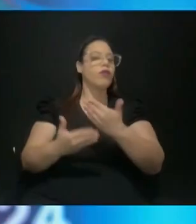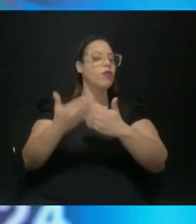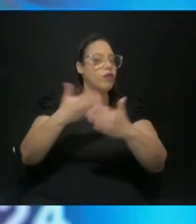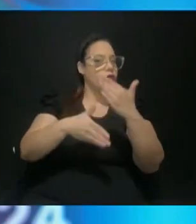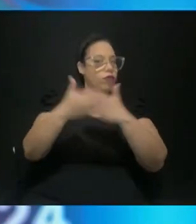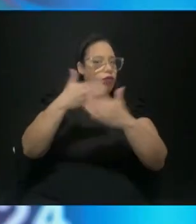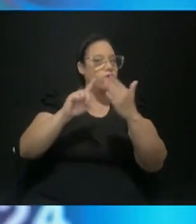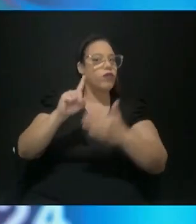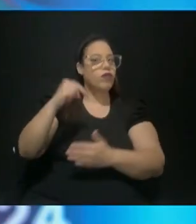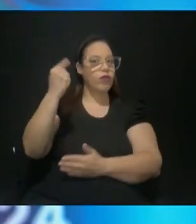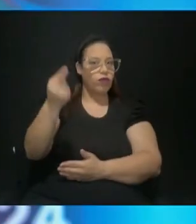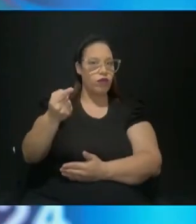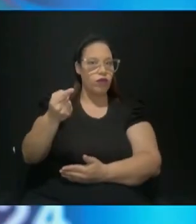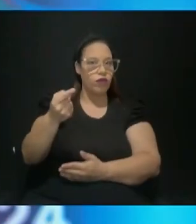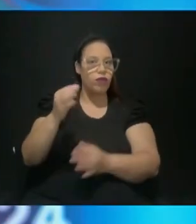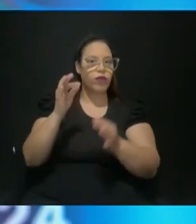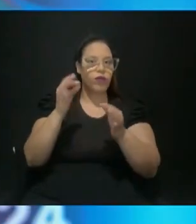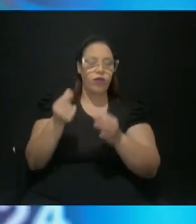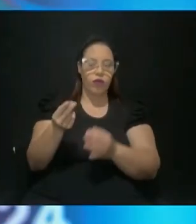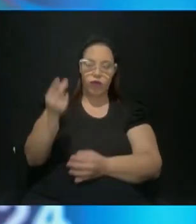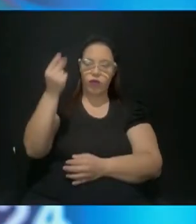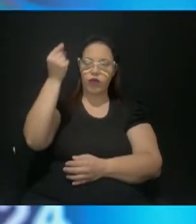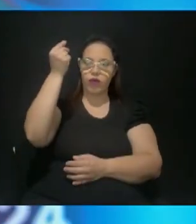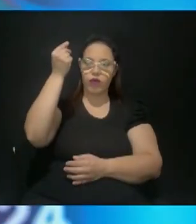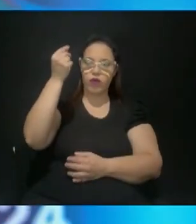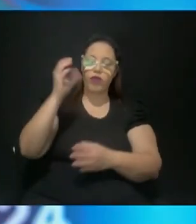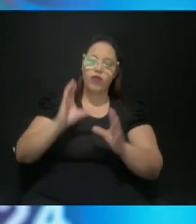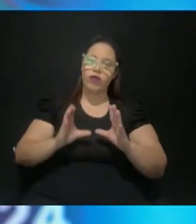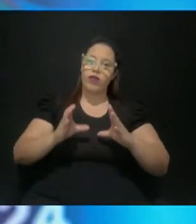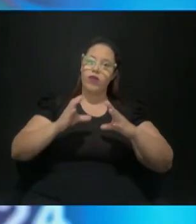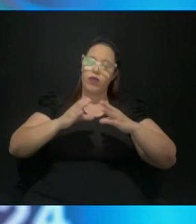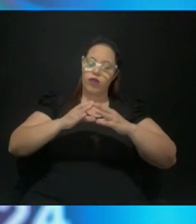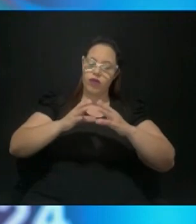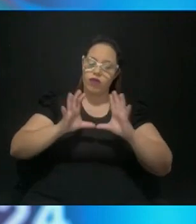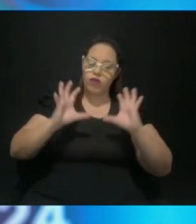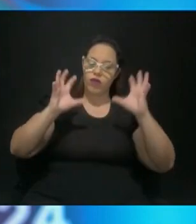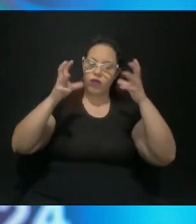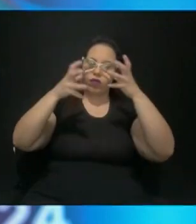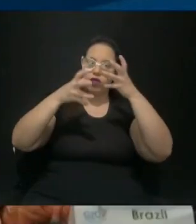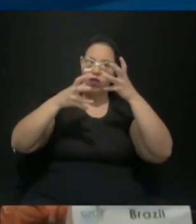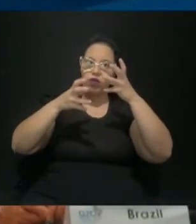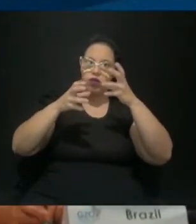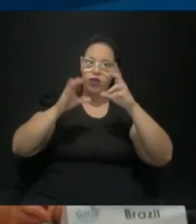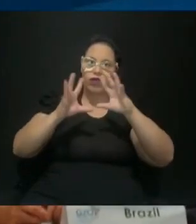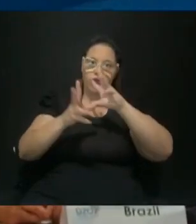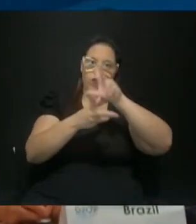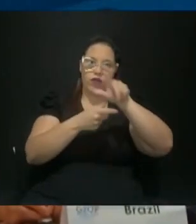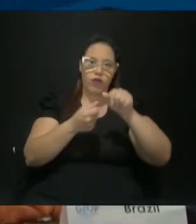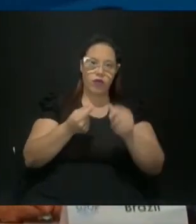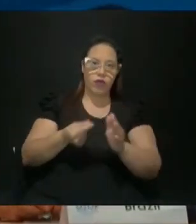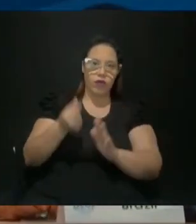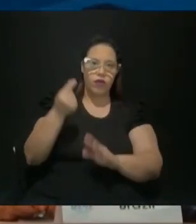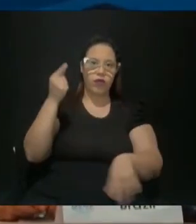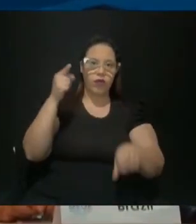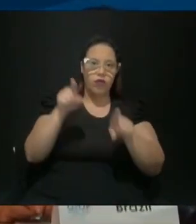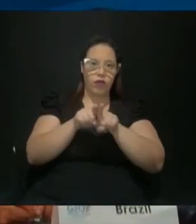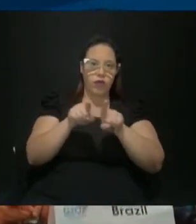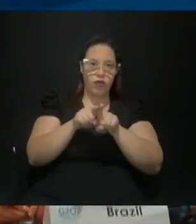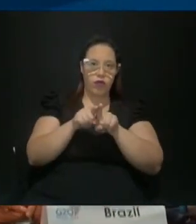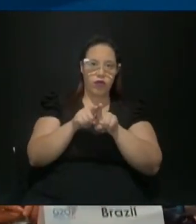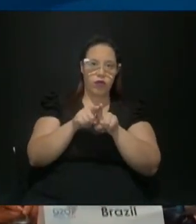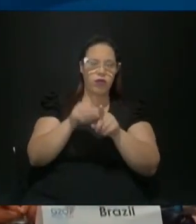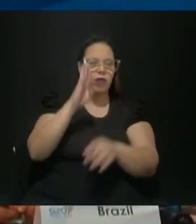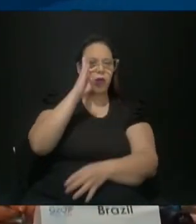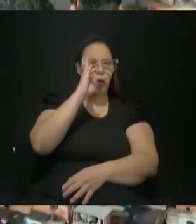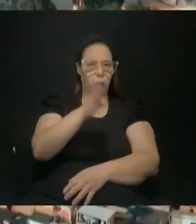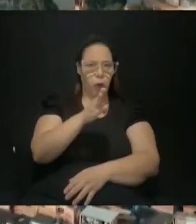agentes financeiros na gestão de eventos climáticos mundiais. O financiamento também desempenha um papel vital na